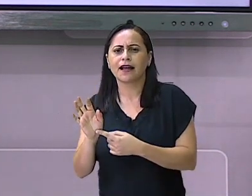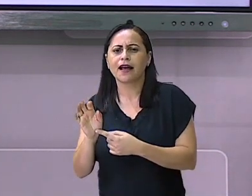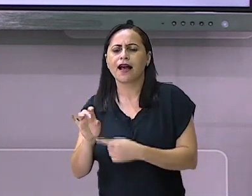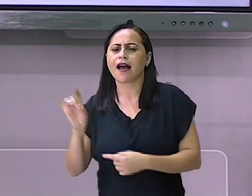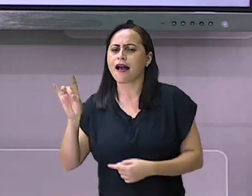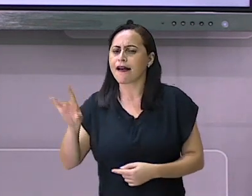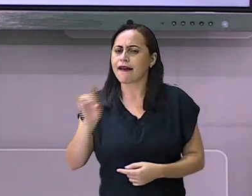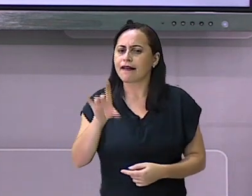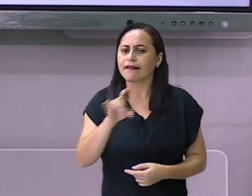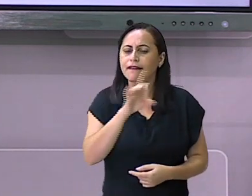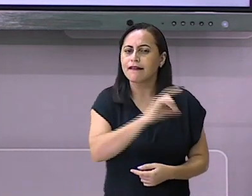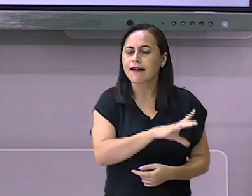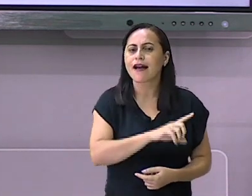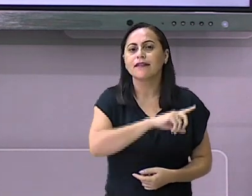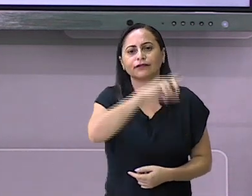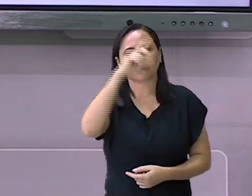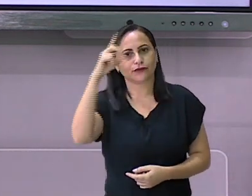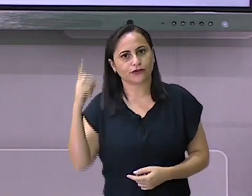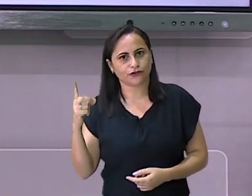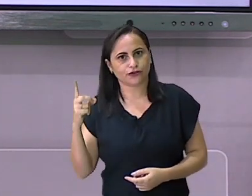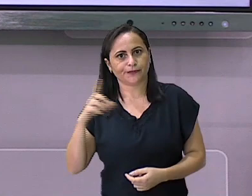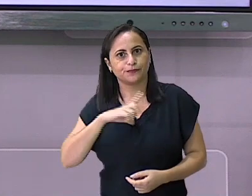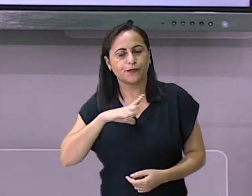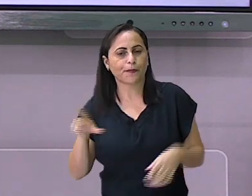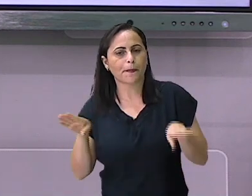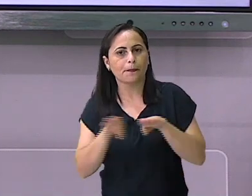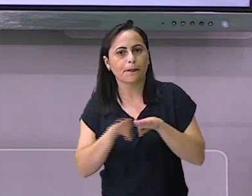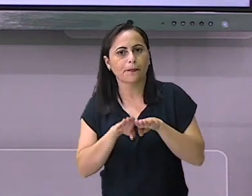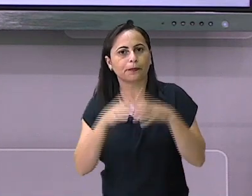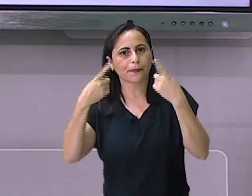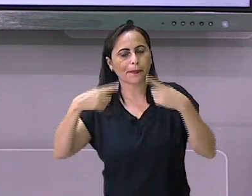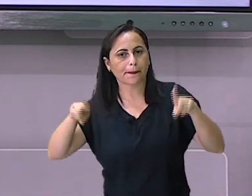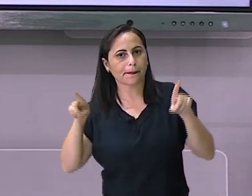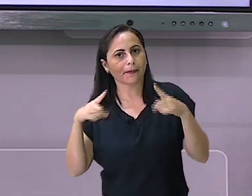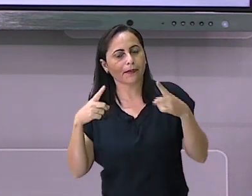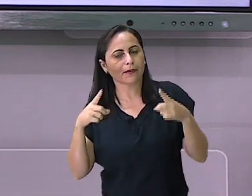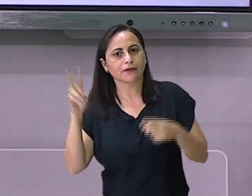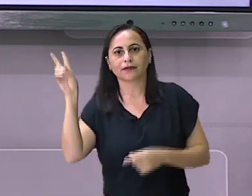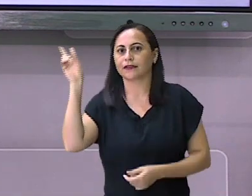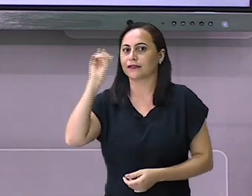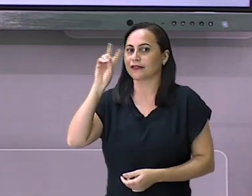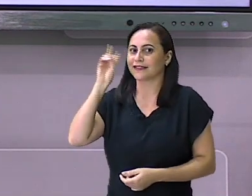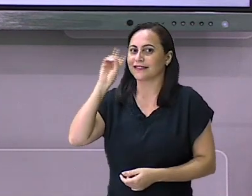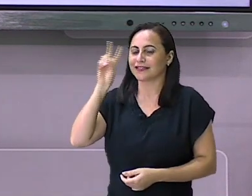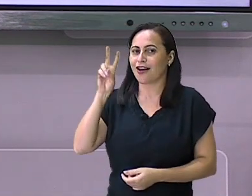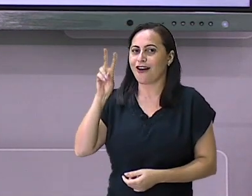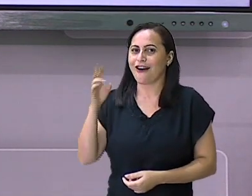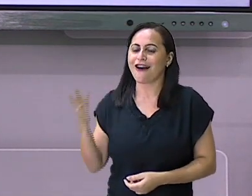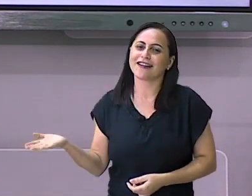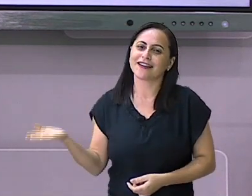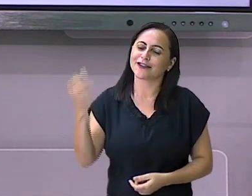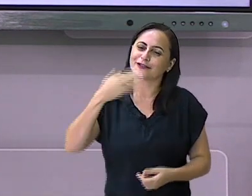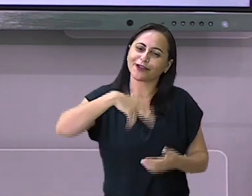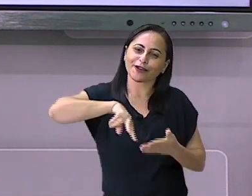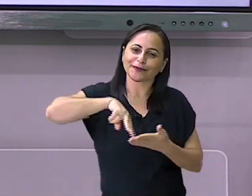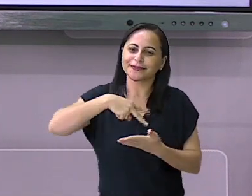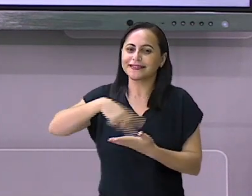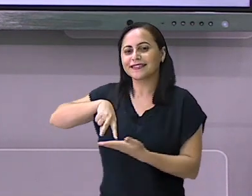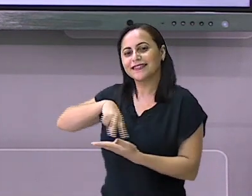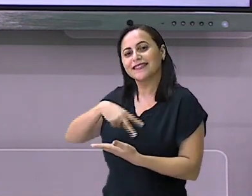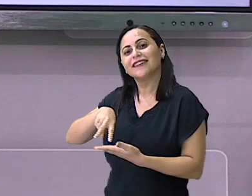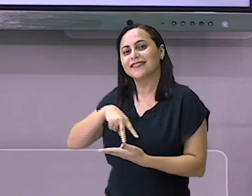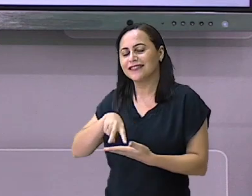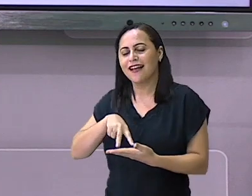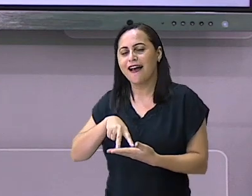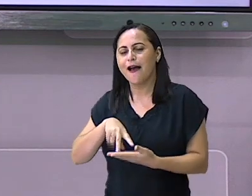também teremos música, teremos história. Nós vamos dançar muito.